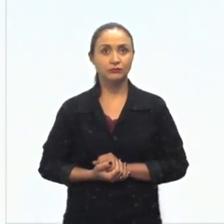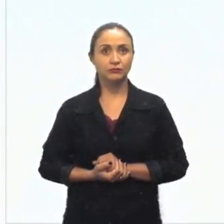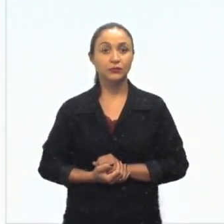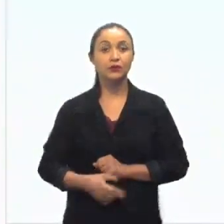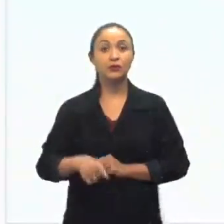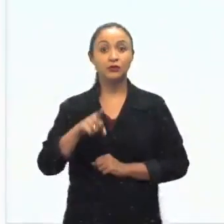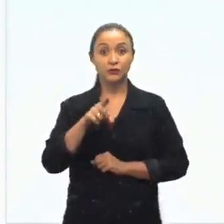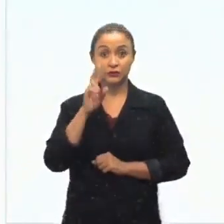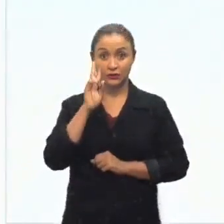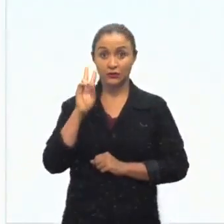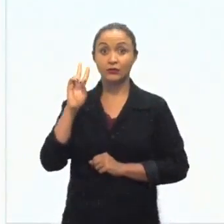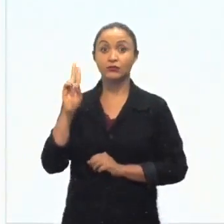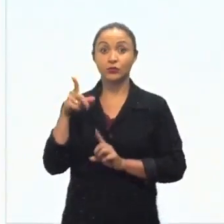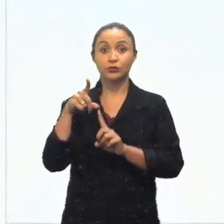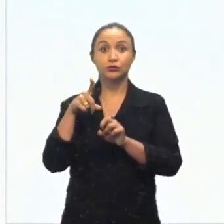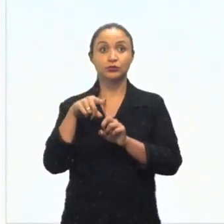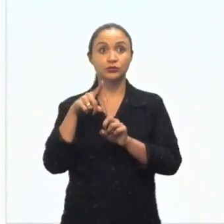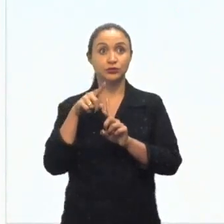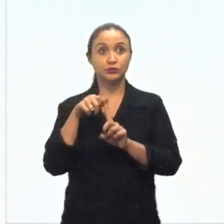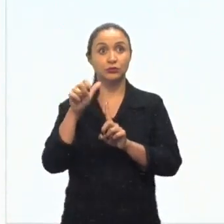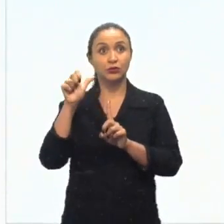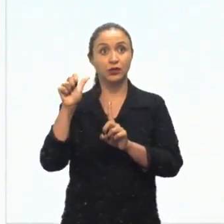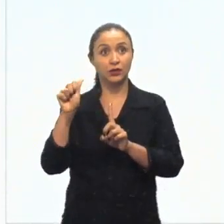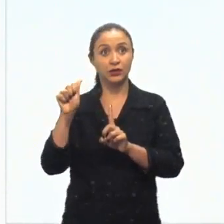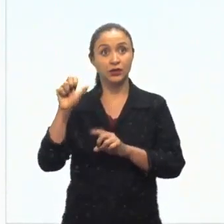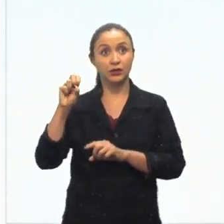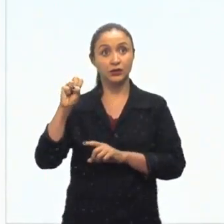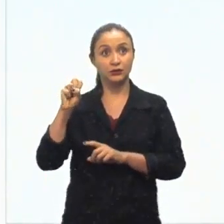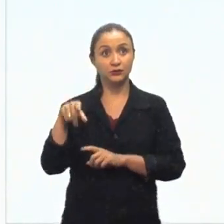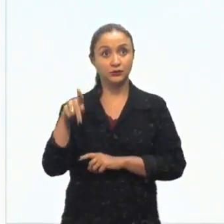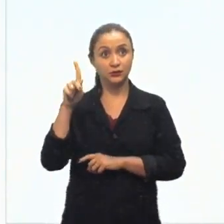Você viu os tipos ASK,